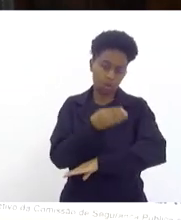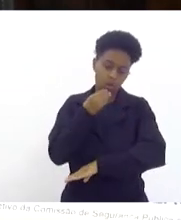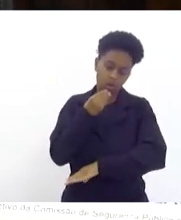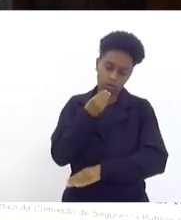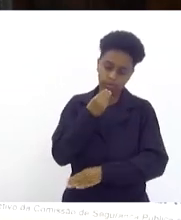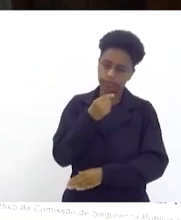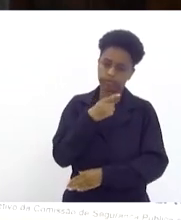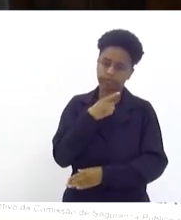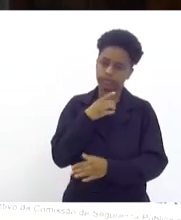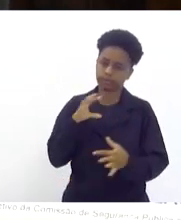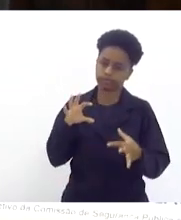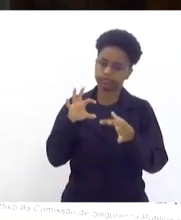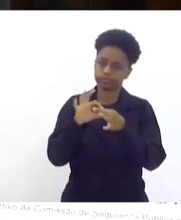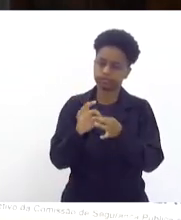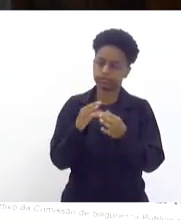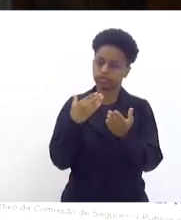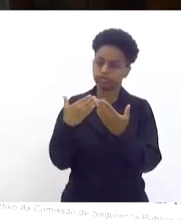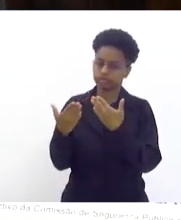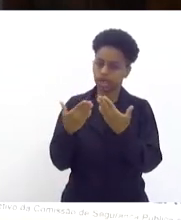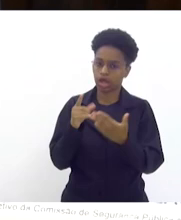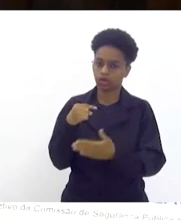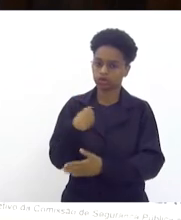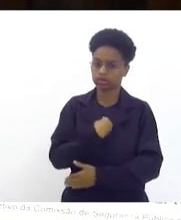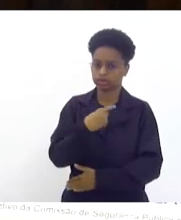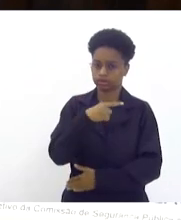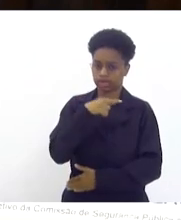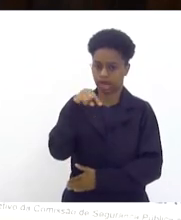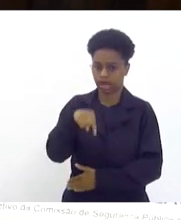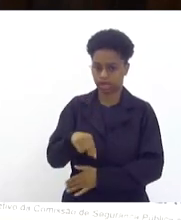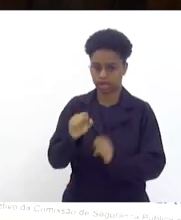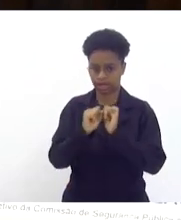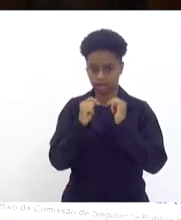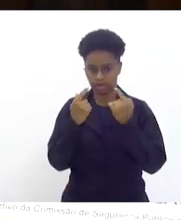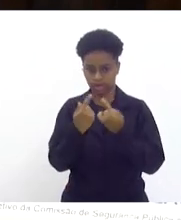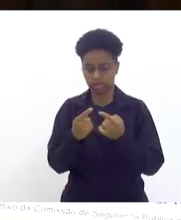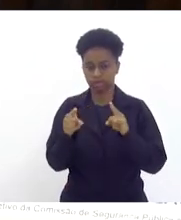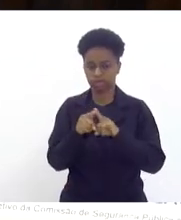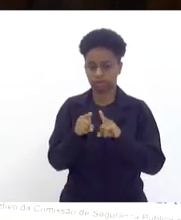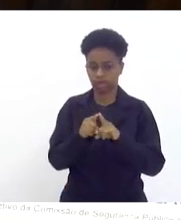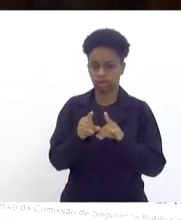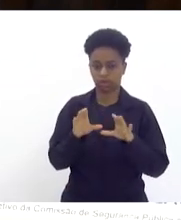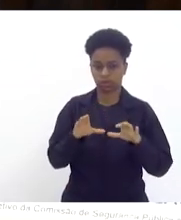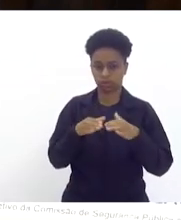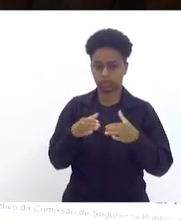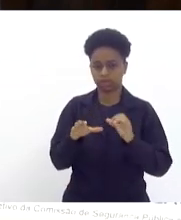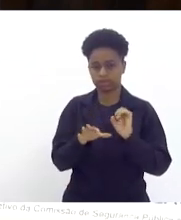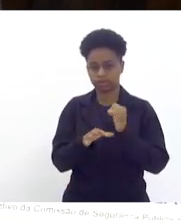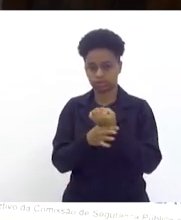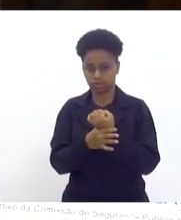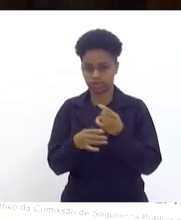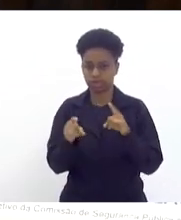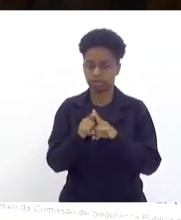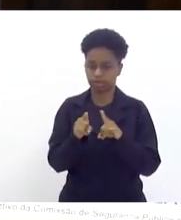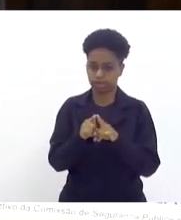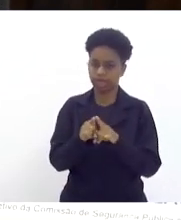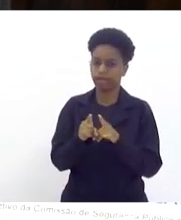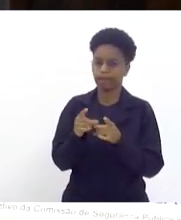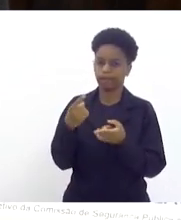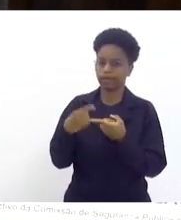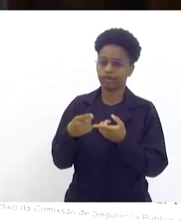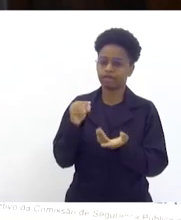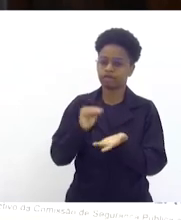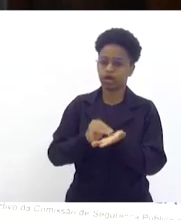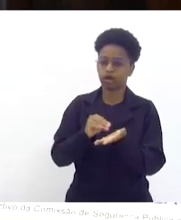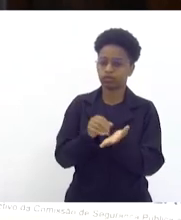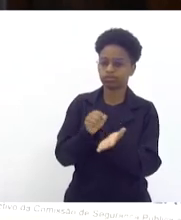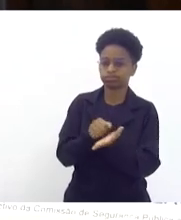de todo um diálogo que a gente tem tido aqui nessa casa e através da comissão de segurança também de maior punibilidade do